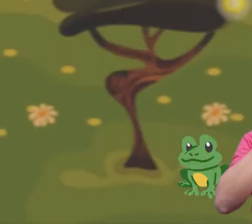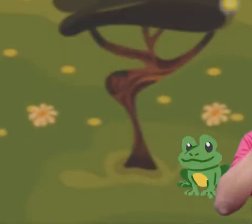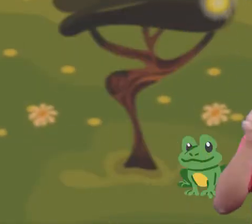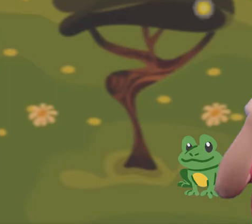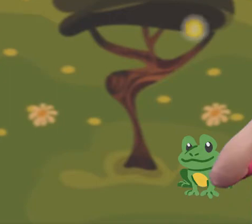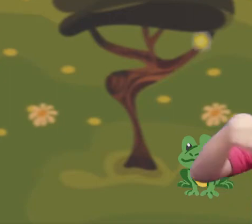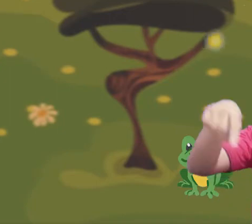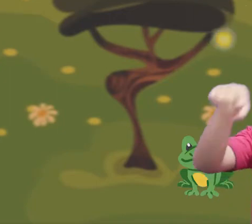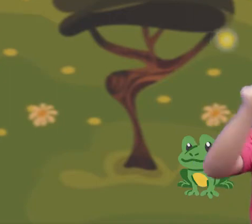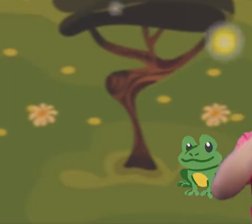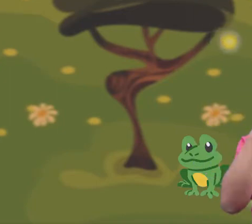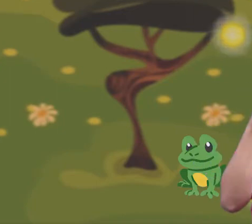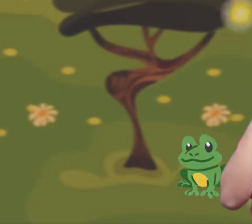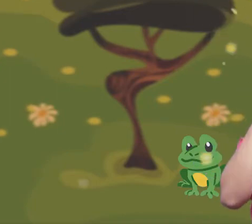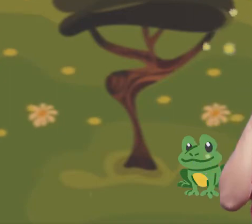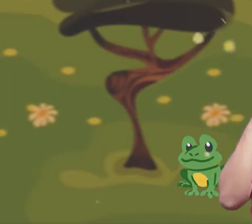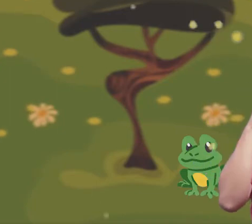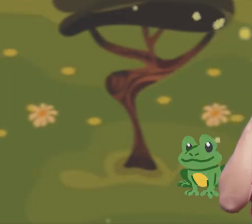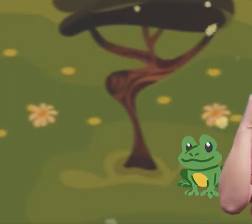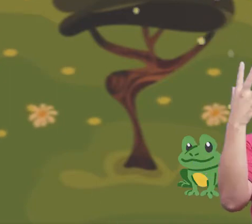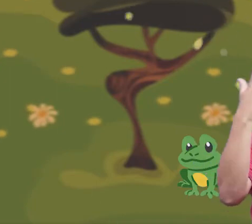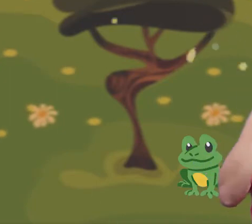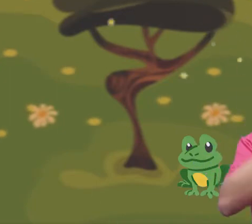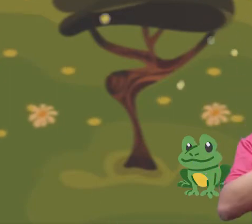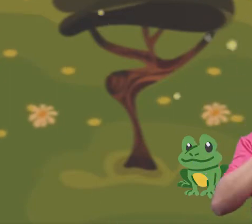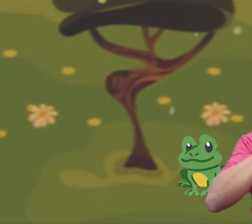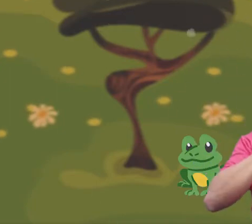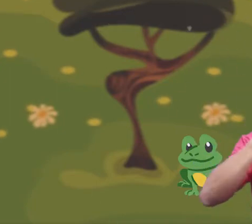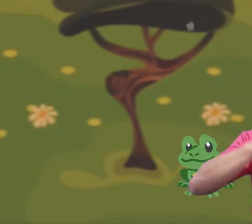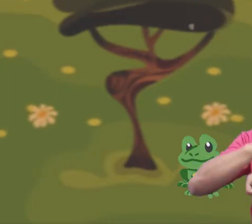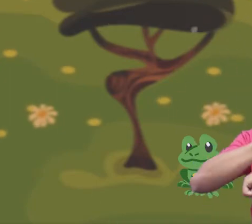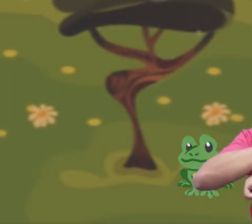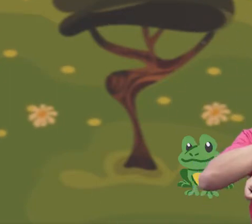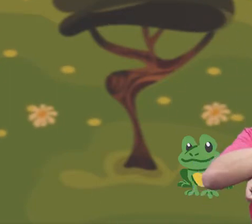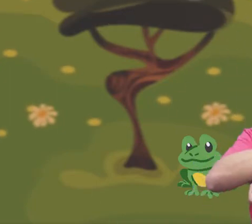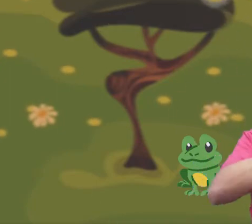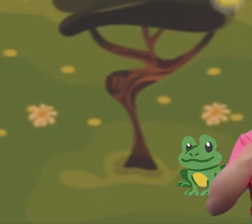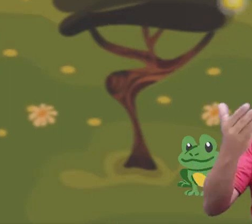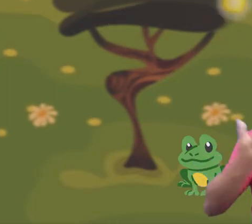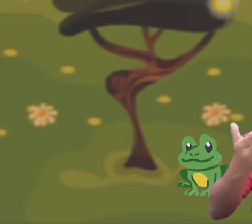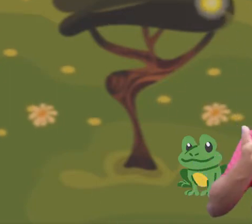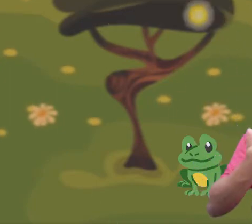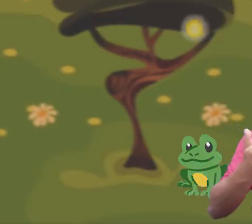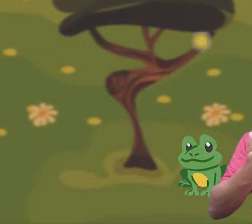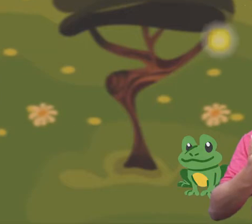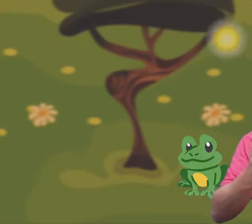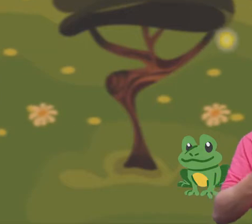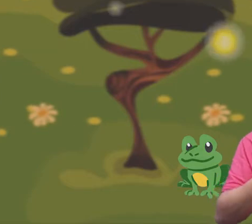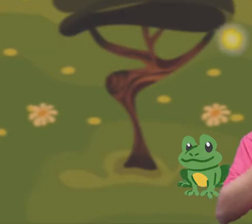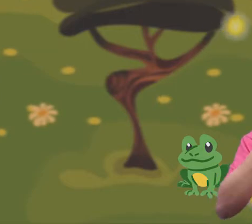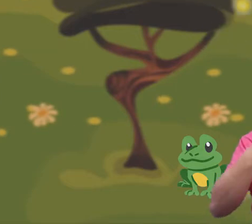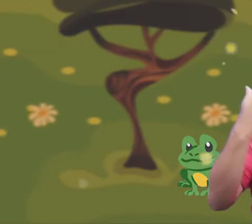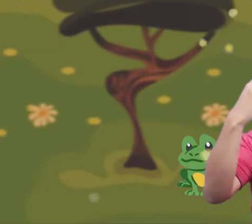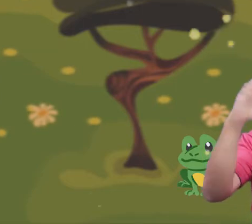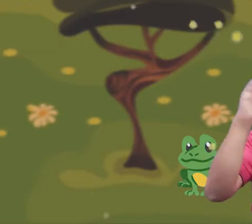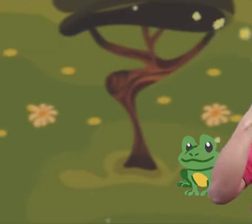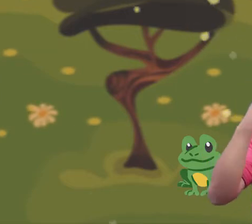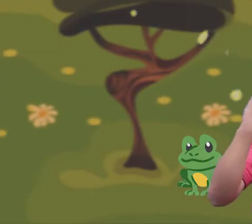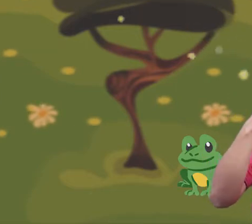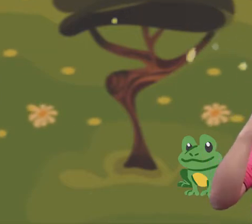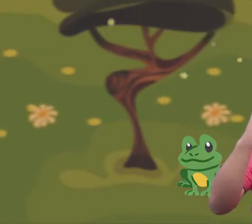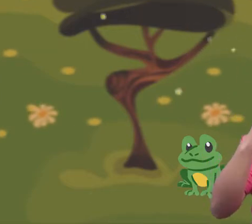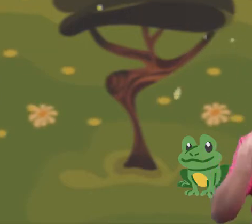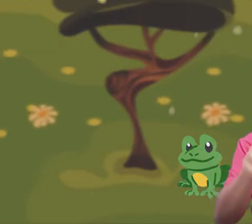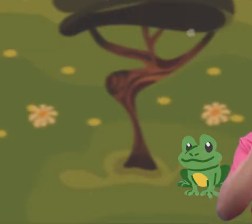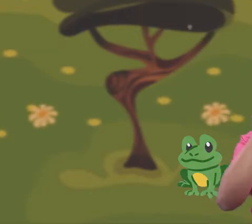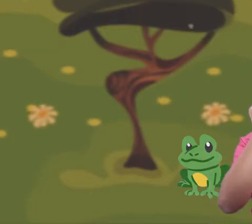A lagoa é um lugar encantador, cheio de sapos cururus cantores. E agora vamos cantar a cantoria